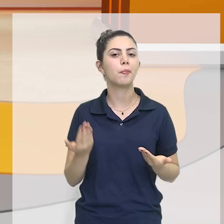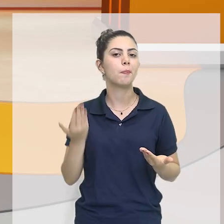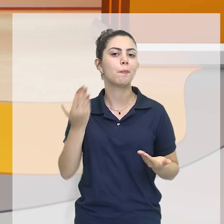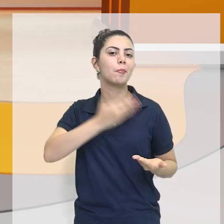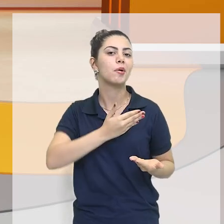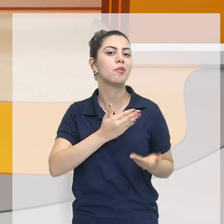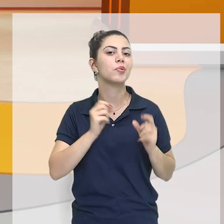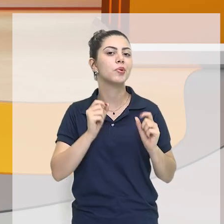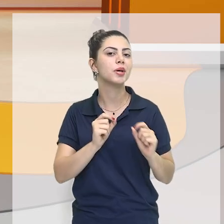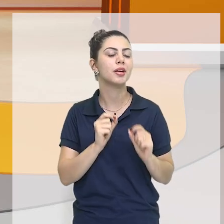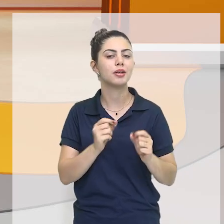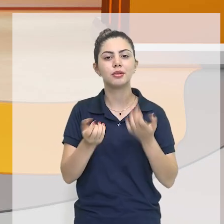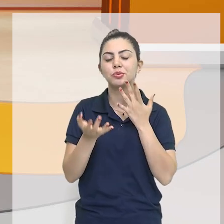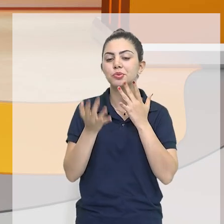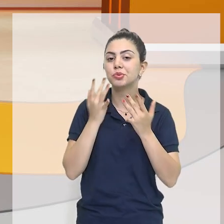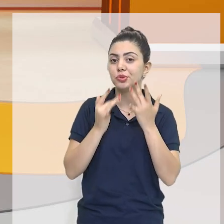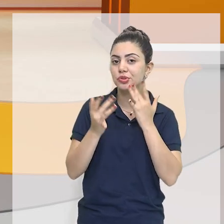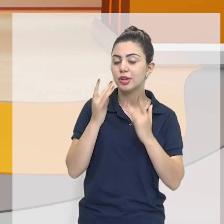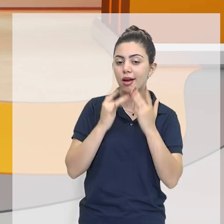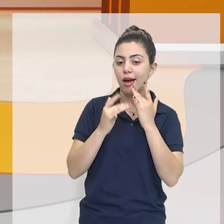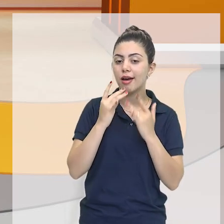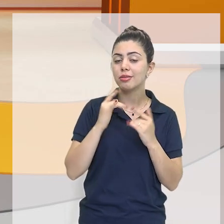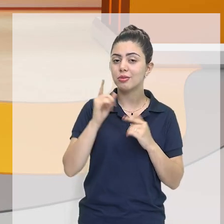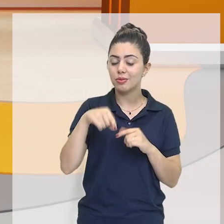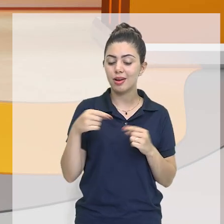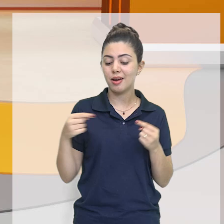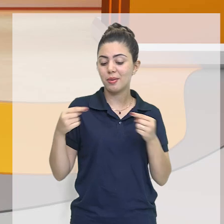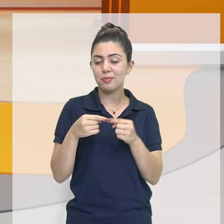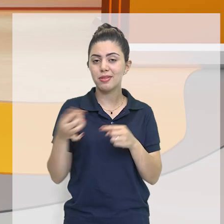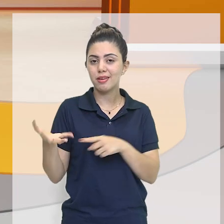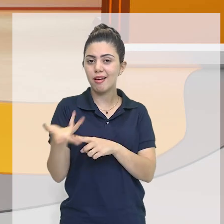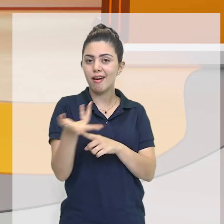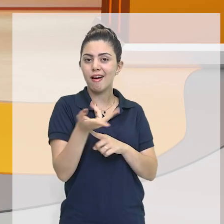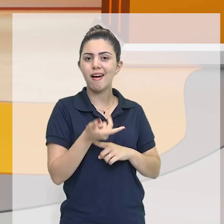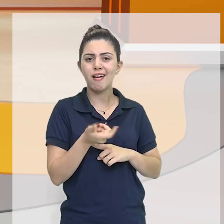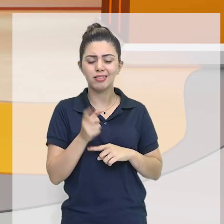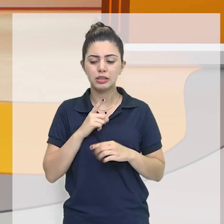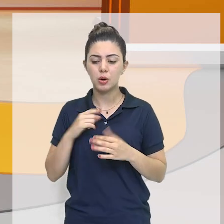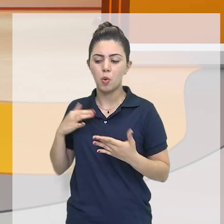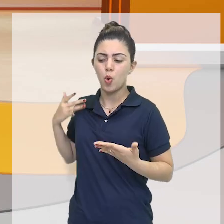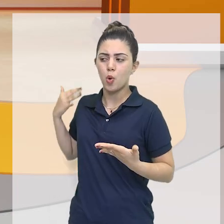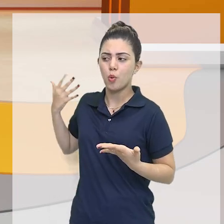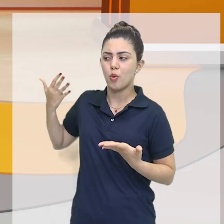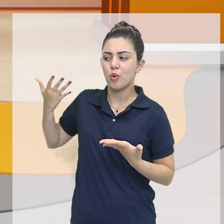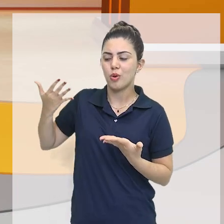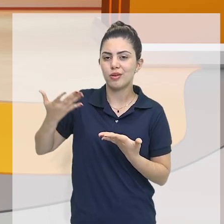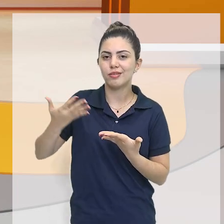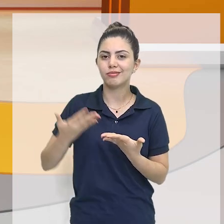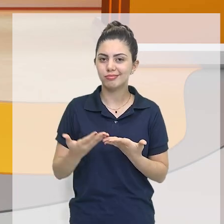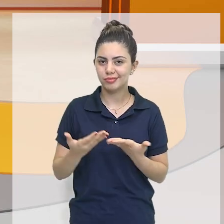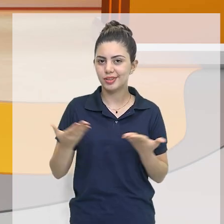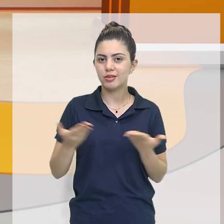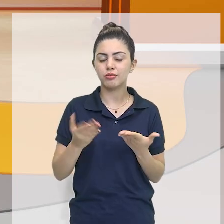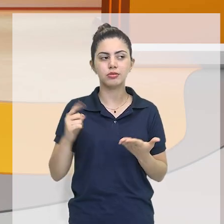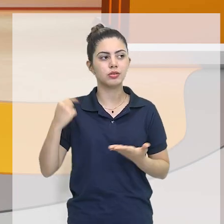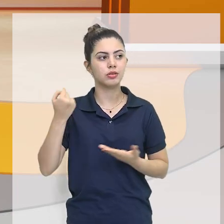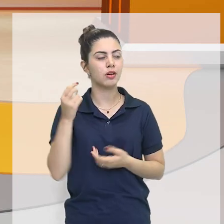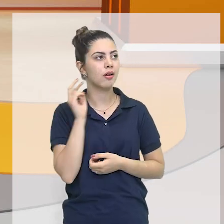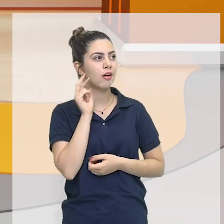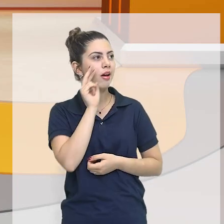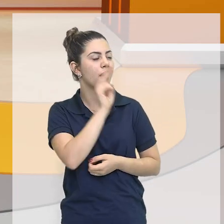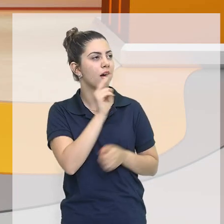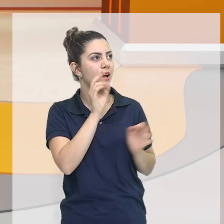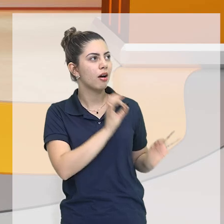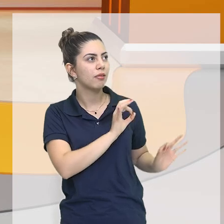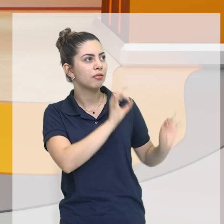o teatro é uma forma de arte que atravessa o tempo e continua a encantar audiências